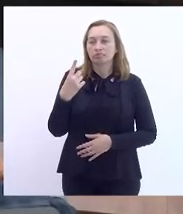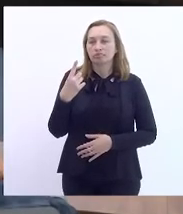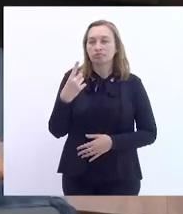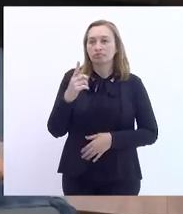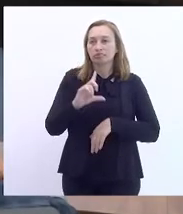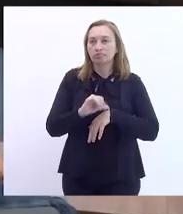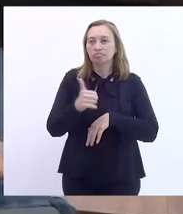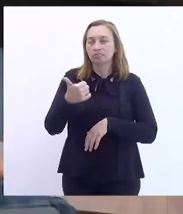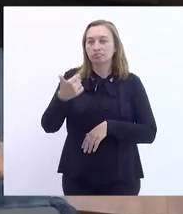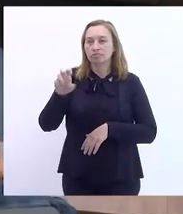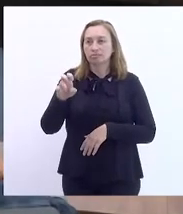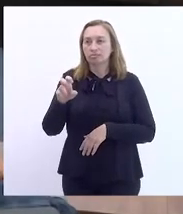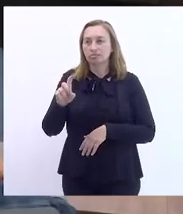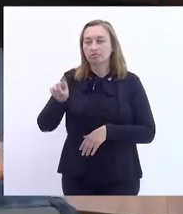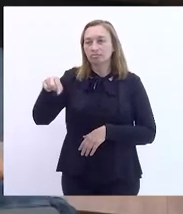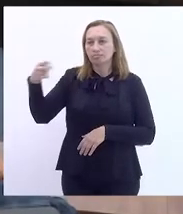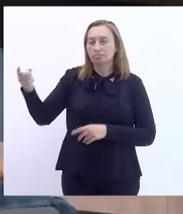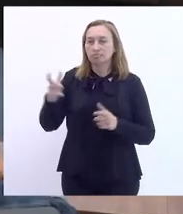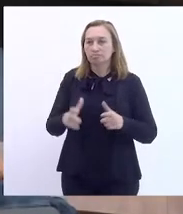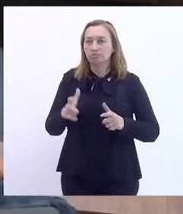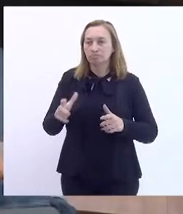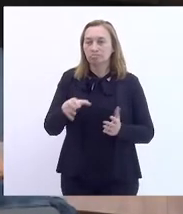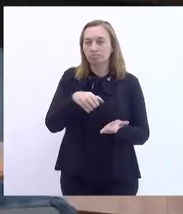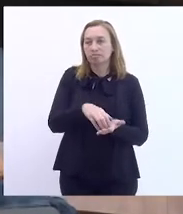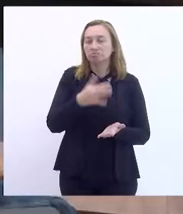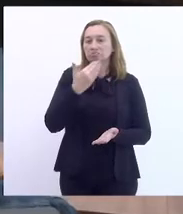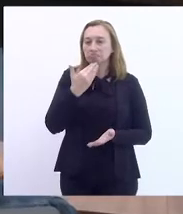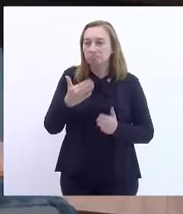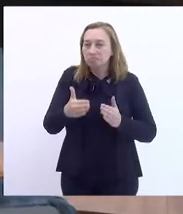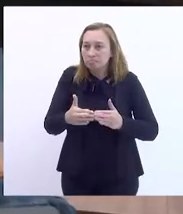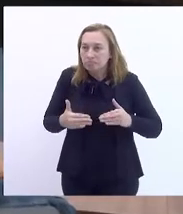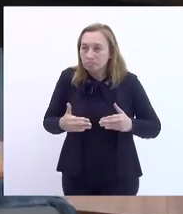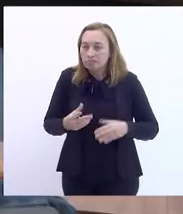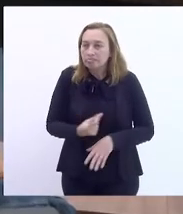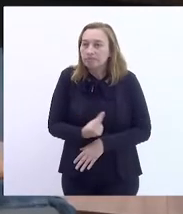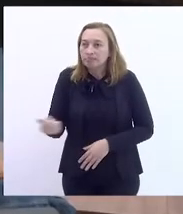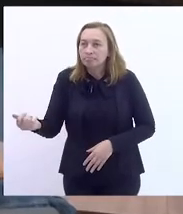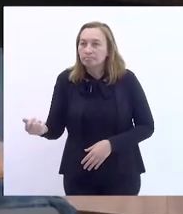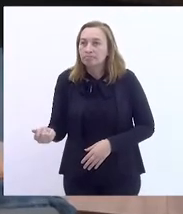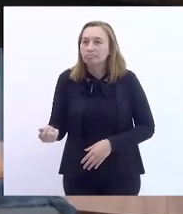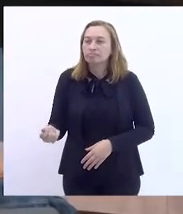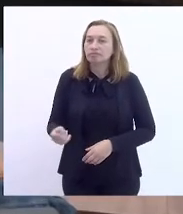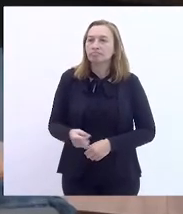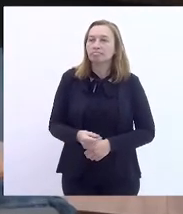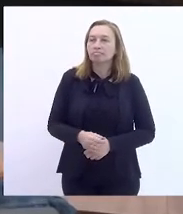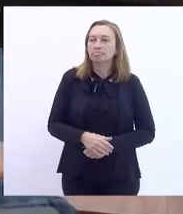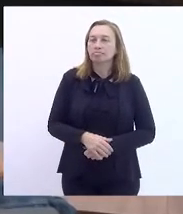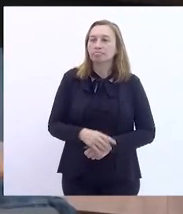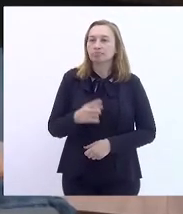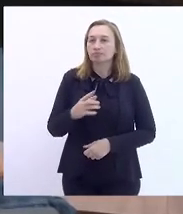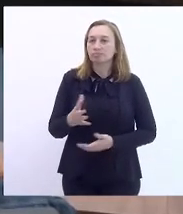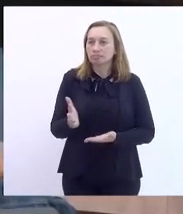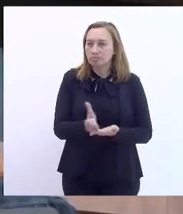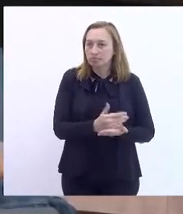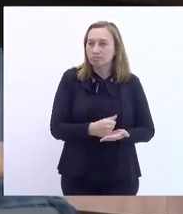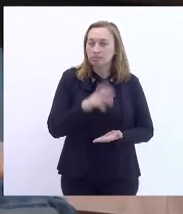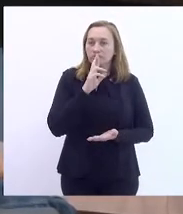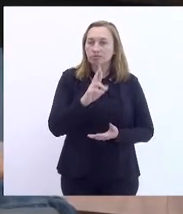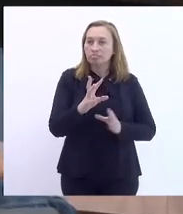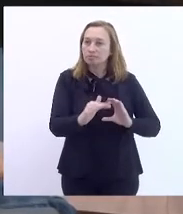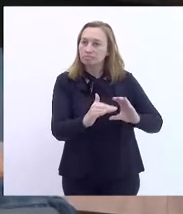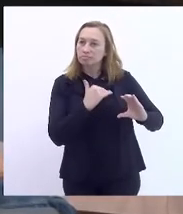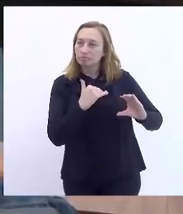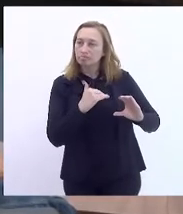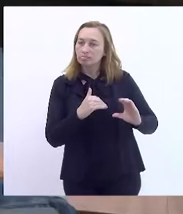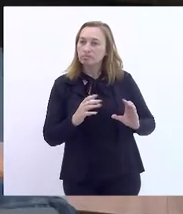no outro ponto aqui do centro eu peço licença para sair vou recolher os resultados tá manda em para